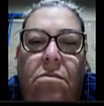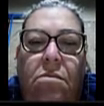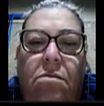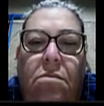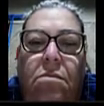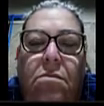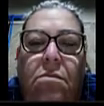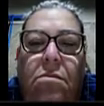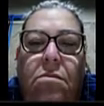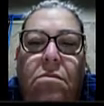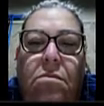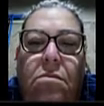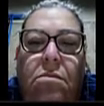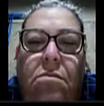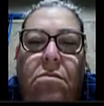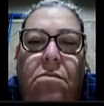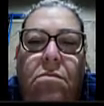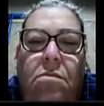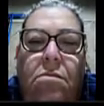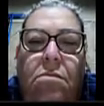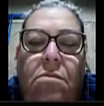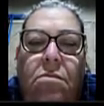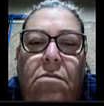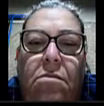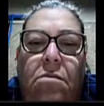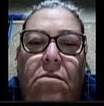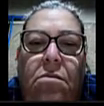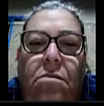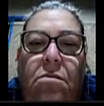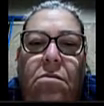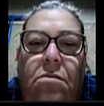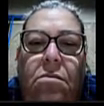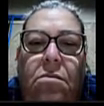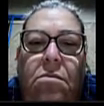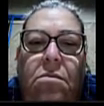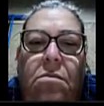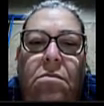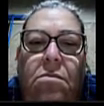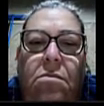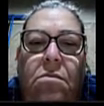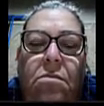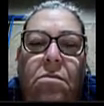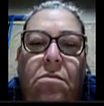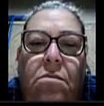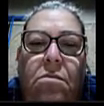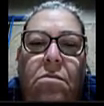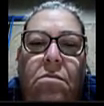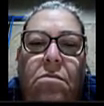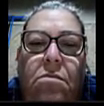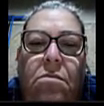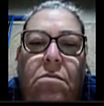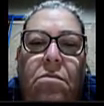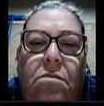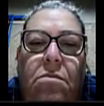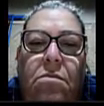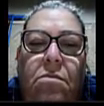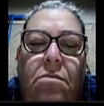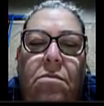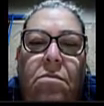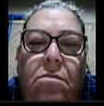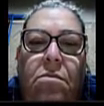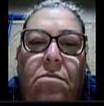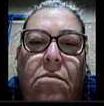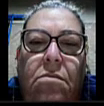ele fazer as capas das apostilas, dos livros. E aí eu pensei, não que ele tenha